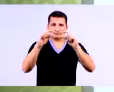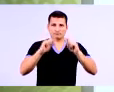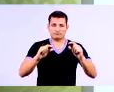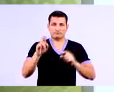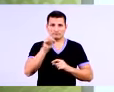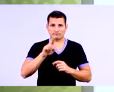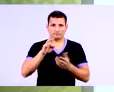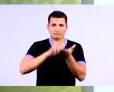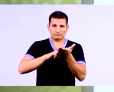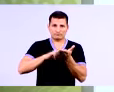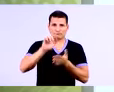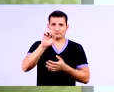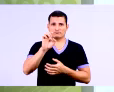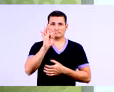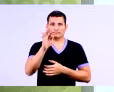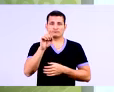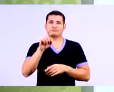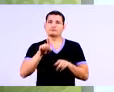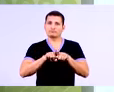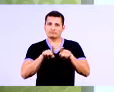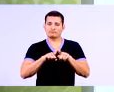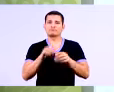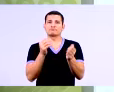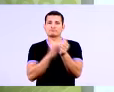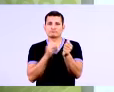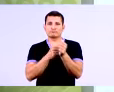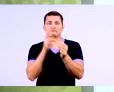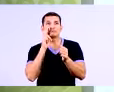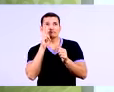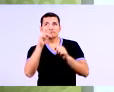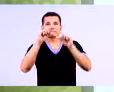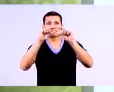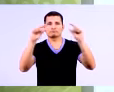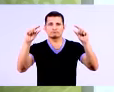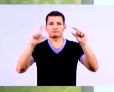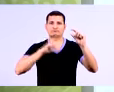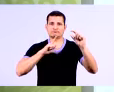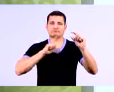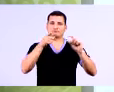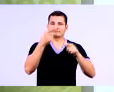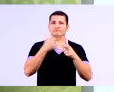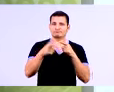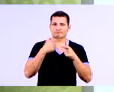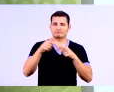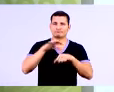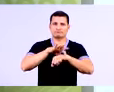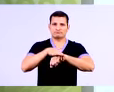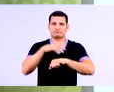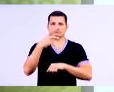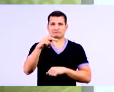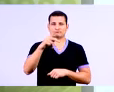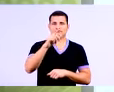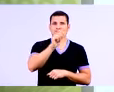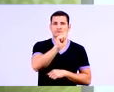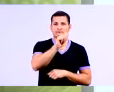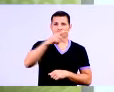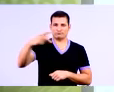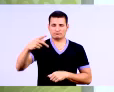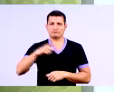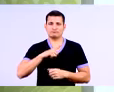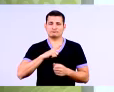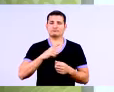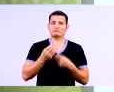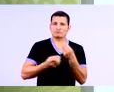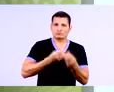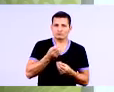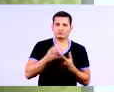e a senha vai ficar disponível lá em cima. Então, logo, você tem um problema de segurança na sua aplicação. Existem algumas formas de resolver